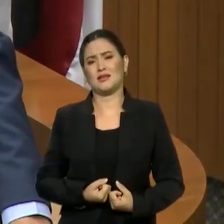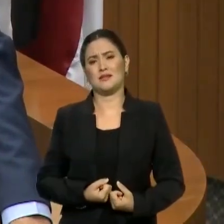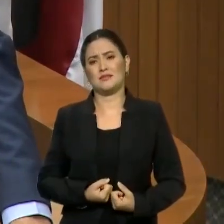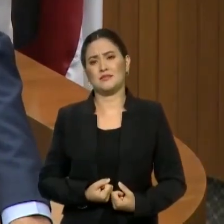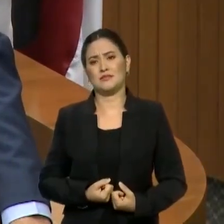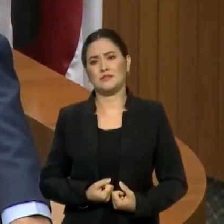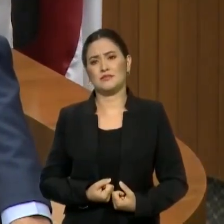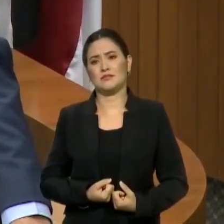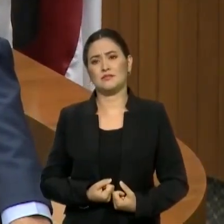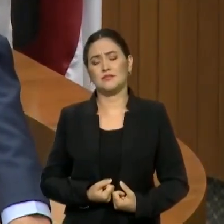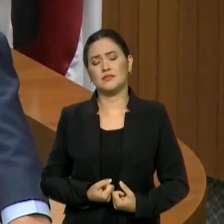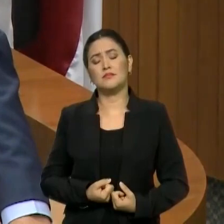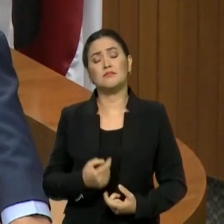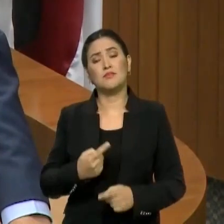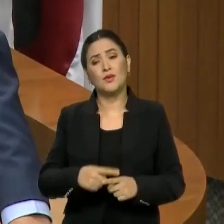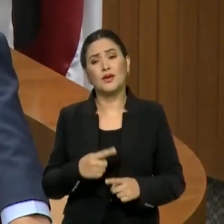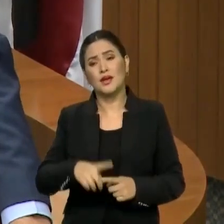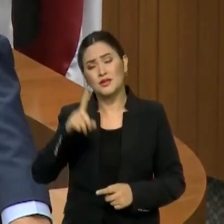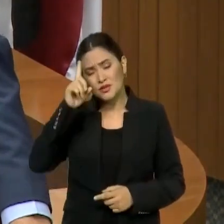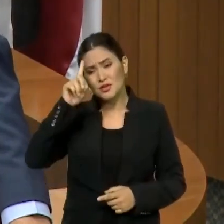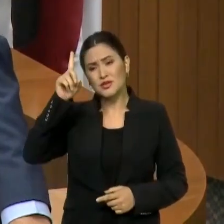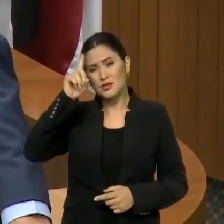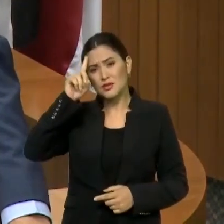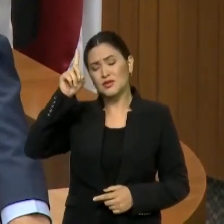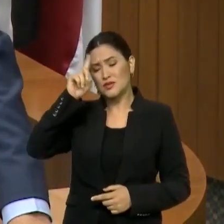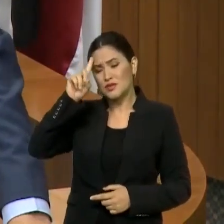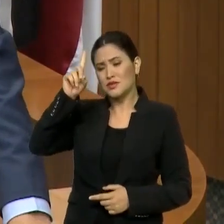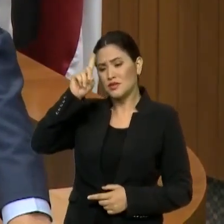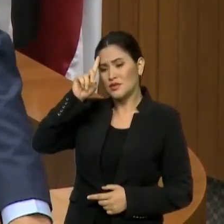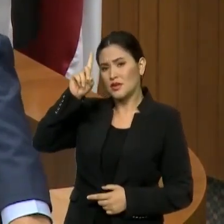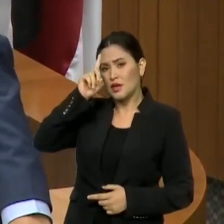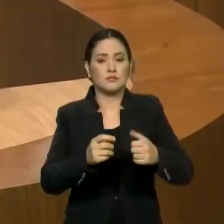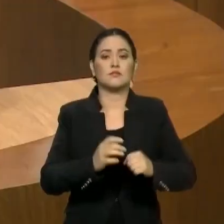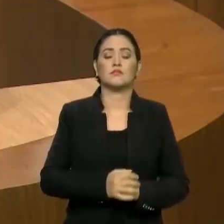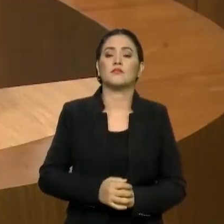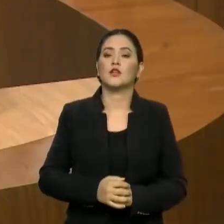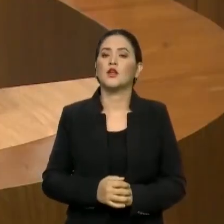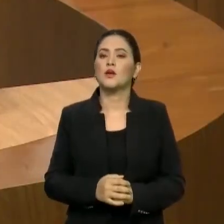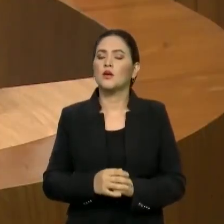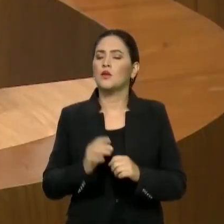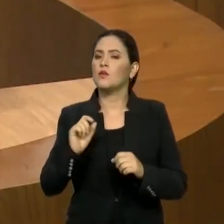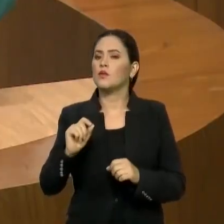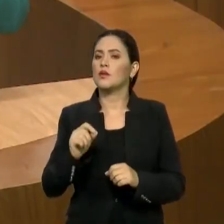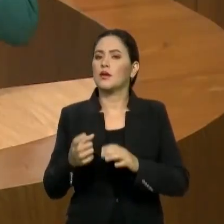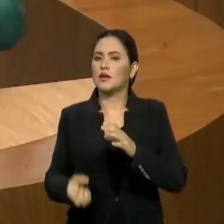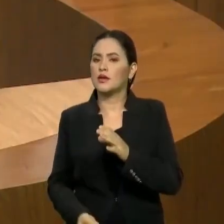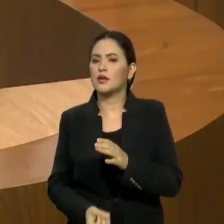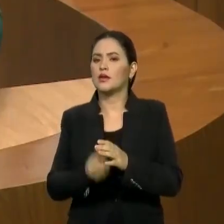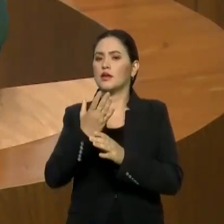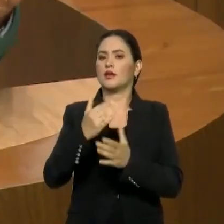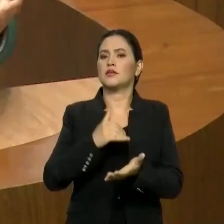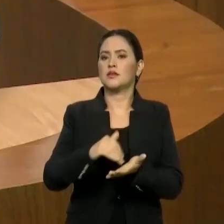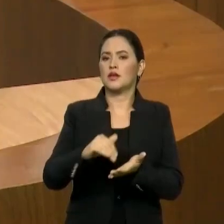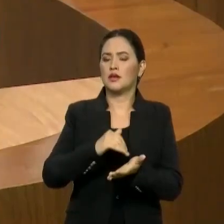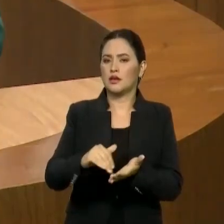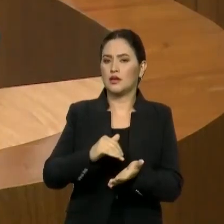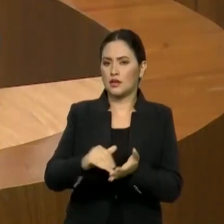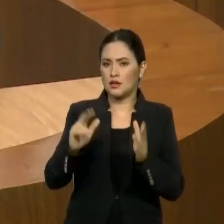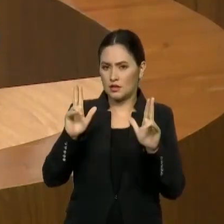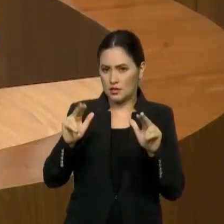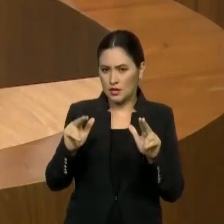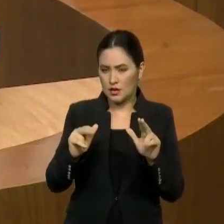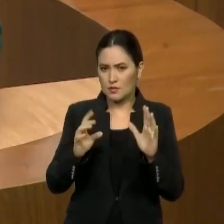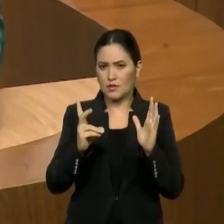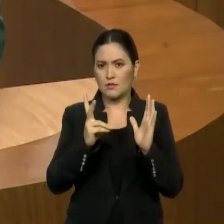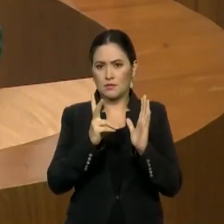dia a dia dessas mulheres, dessas mães atípicas, é duro. A deputada Abigail solicitou ao governo do Maranhão a